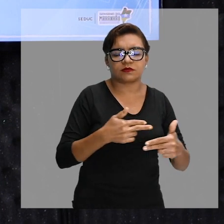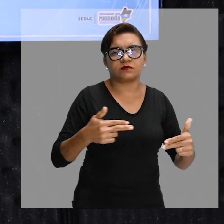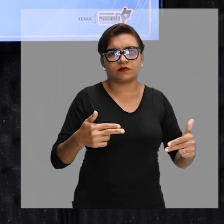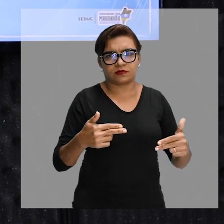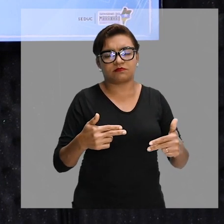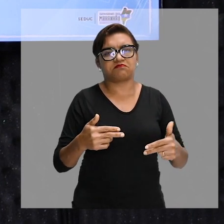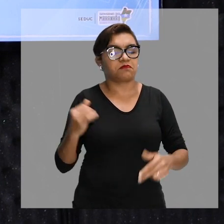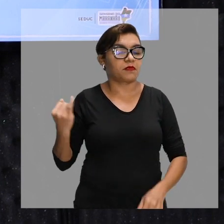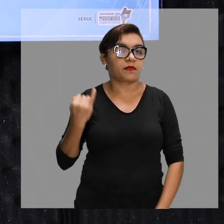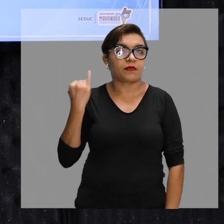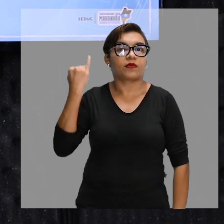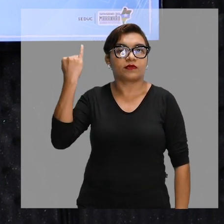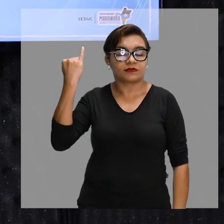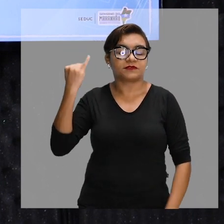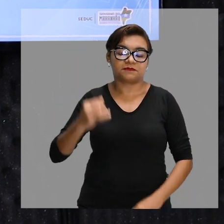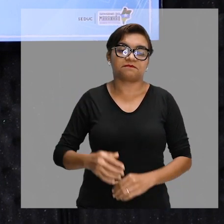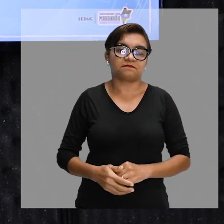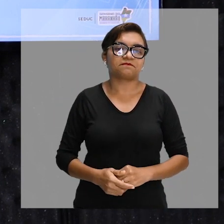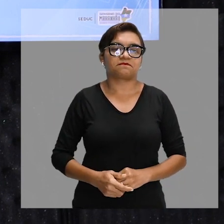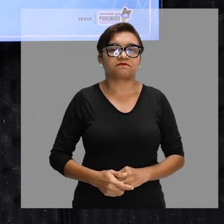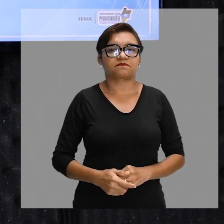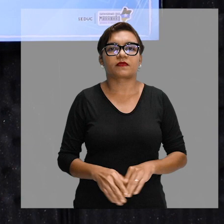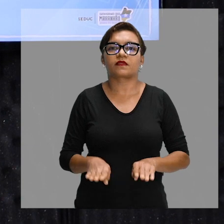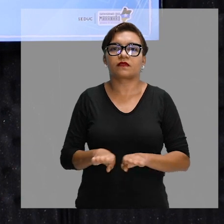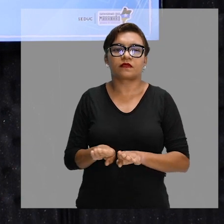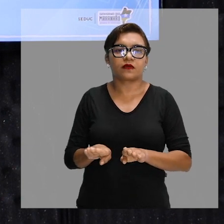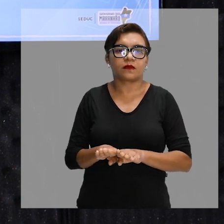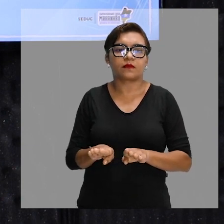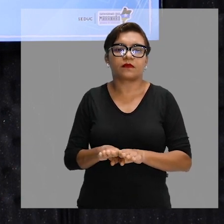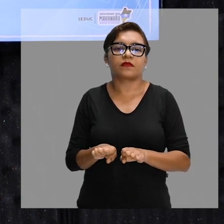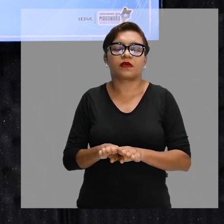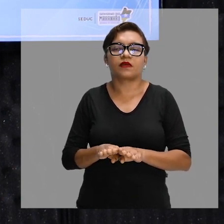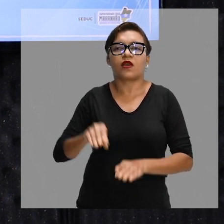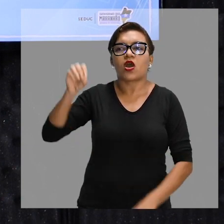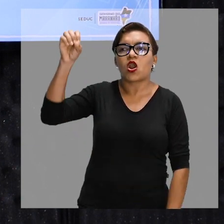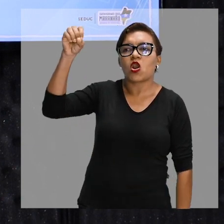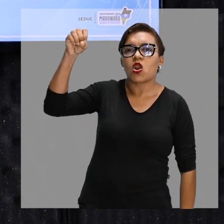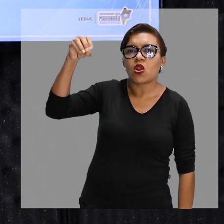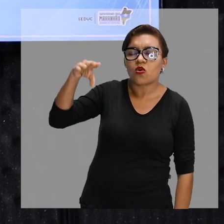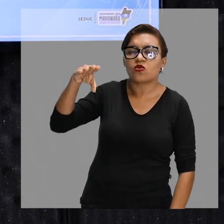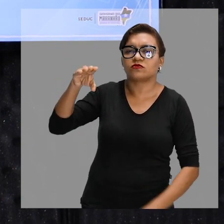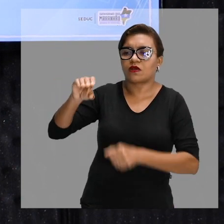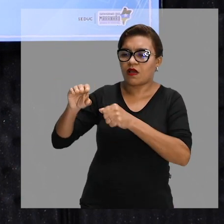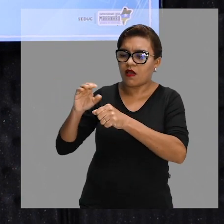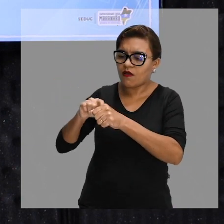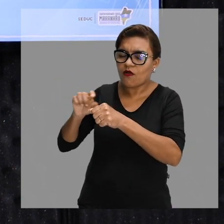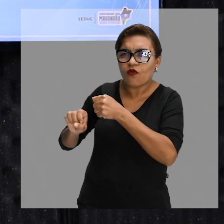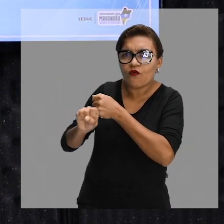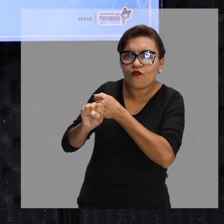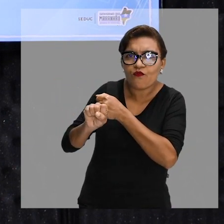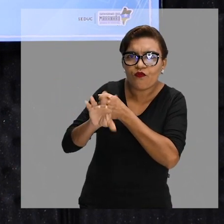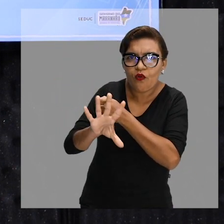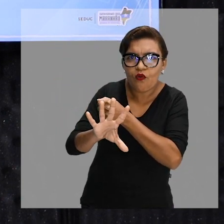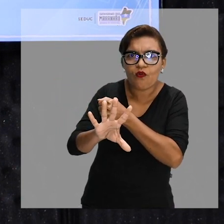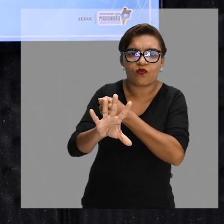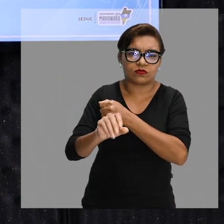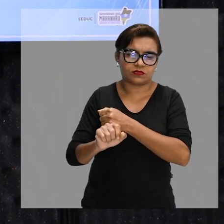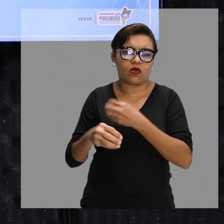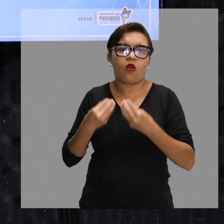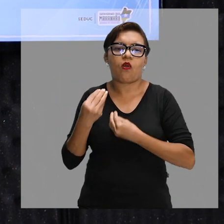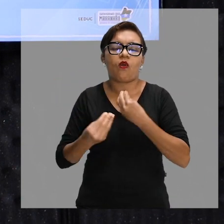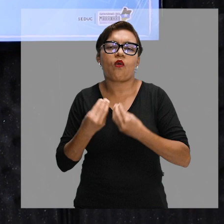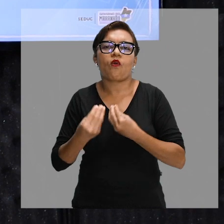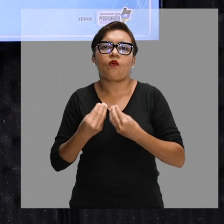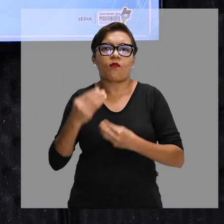conceitos básicos importantes para a gente entender os fenômenos. Vamos falar sobre as fontes de luz, também super importante para a gente entender